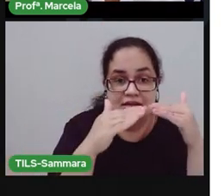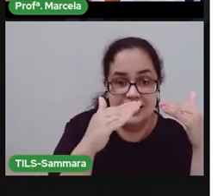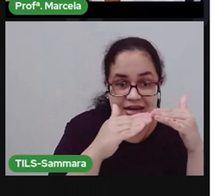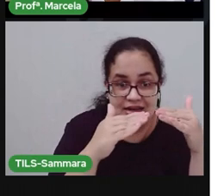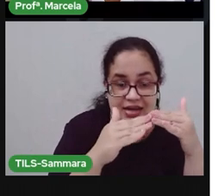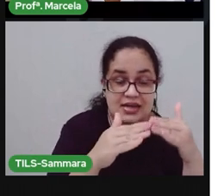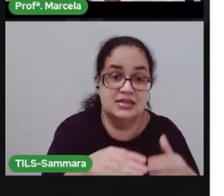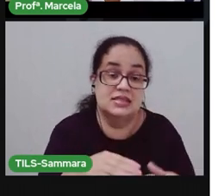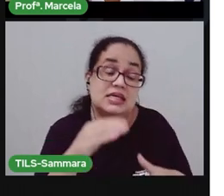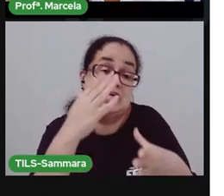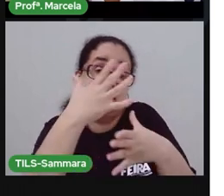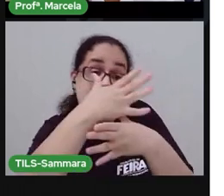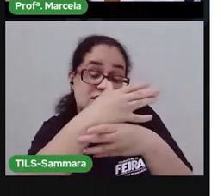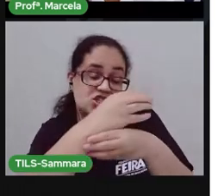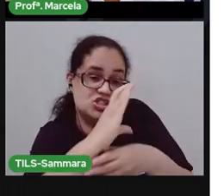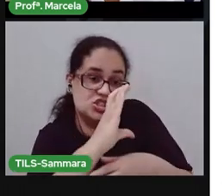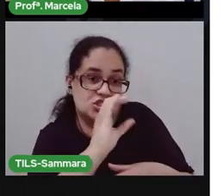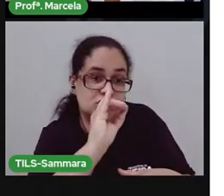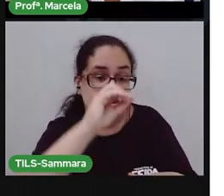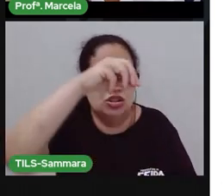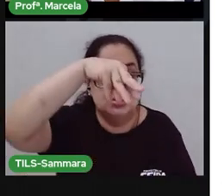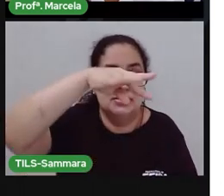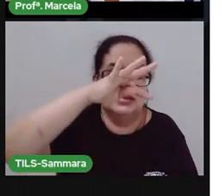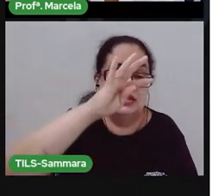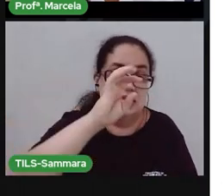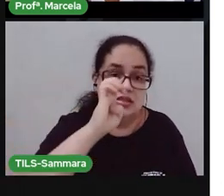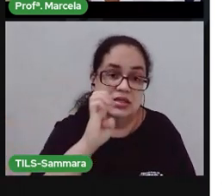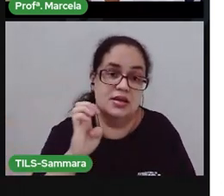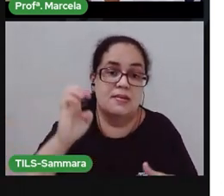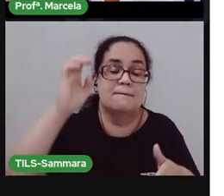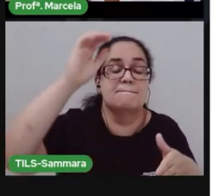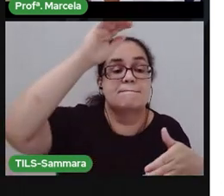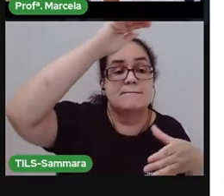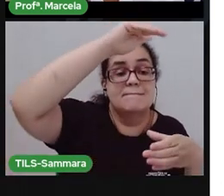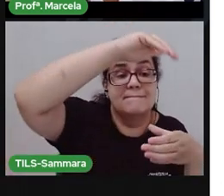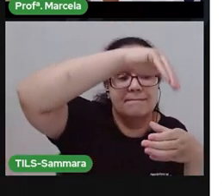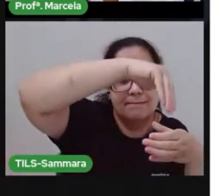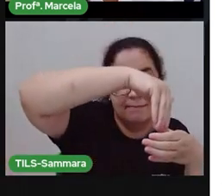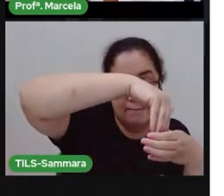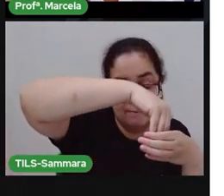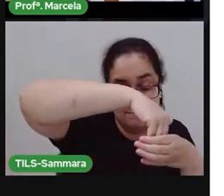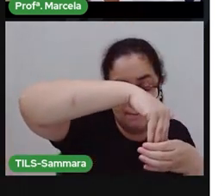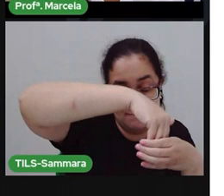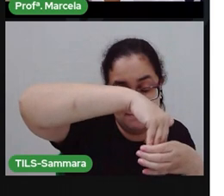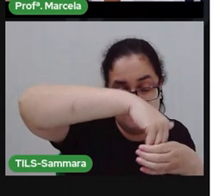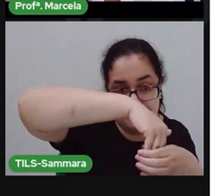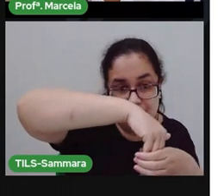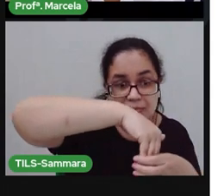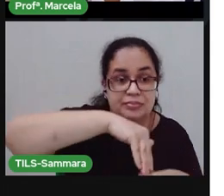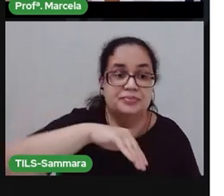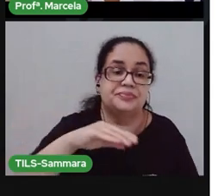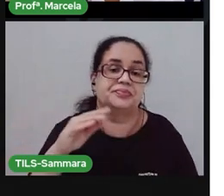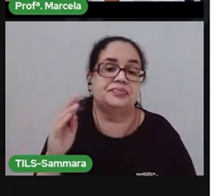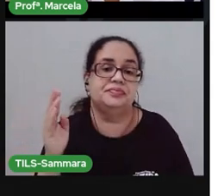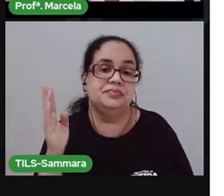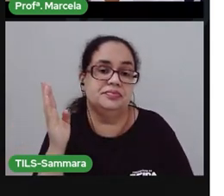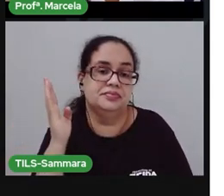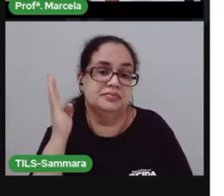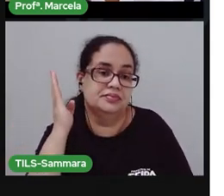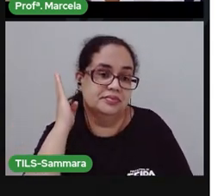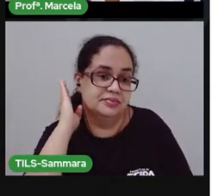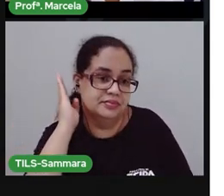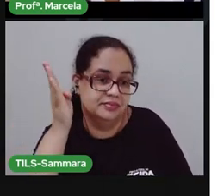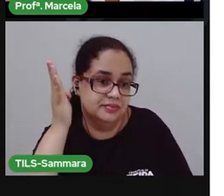Essa casa é de cimento. Quem